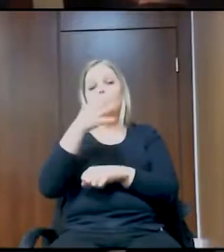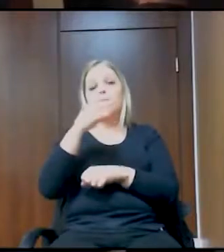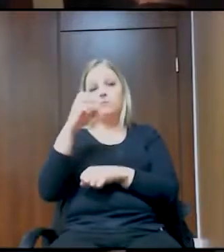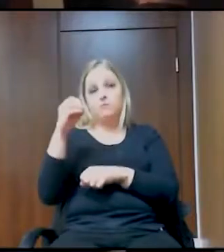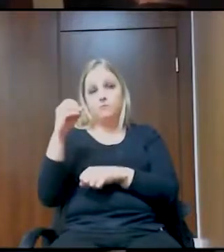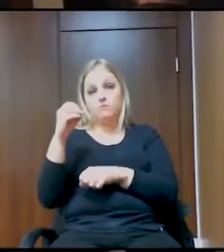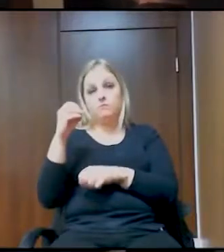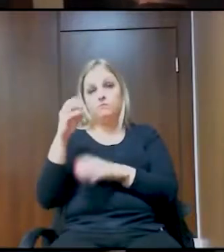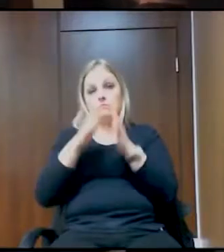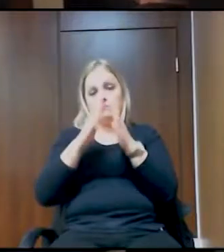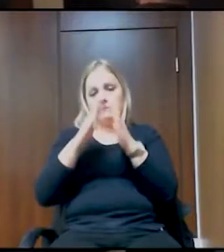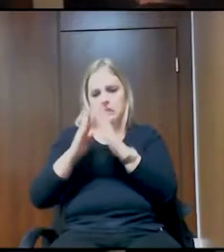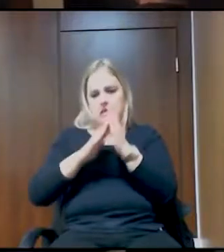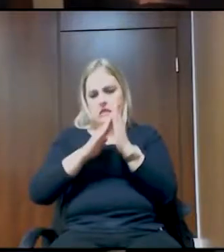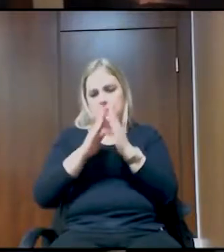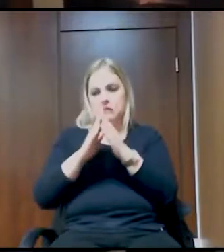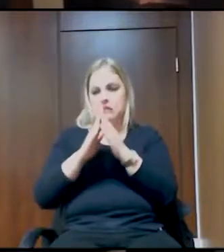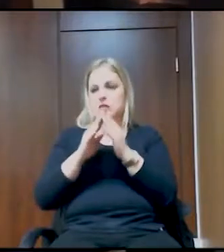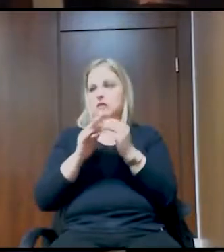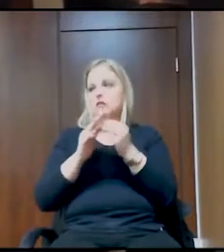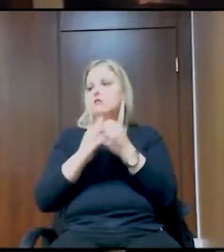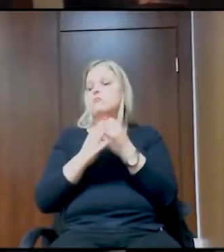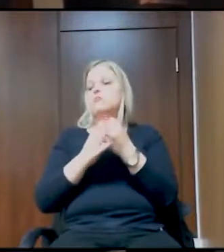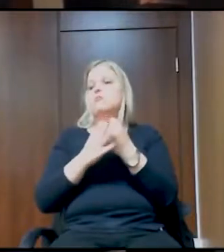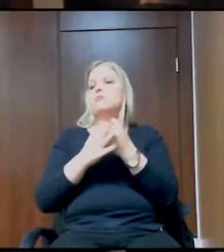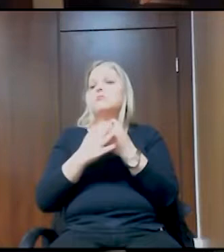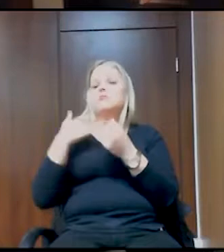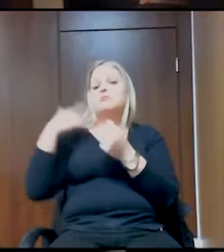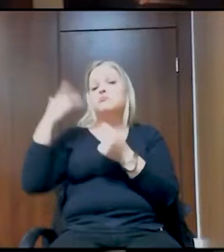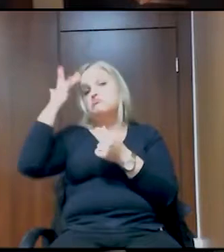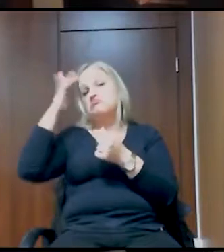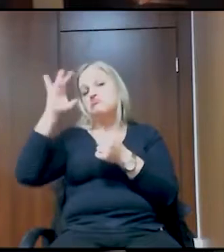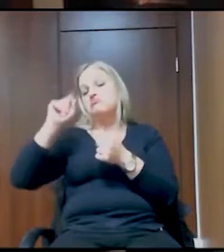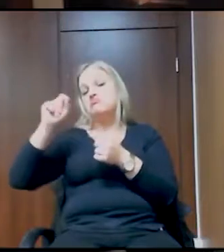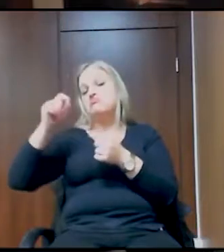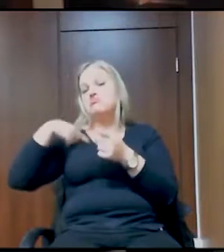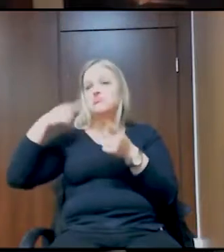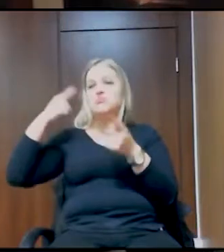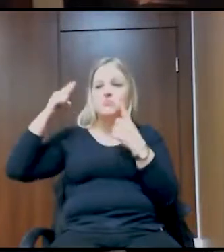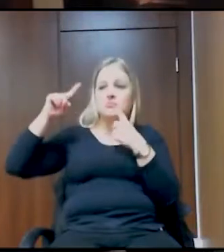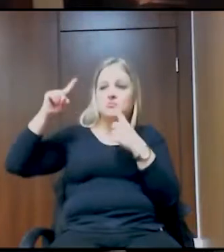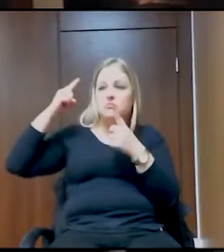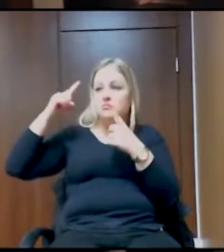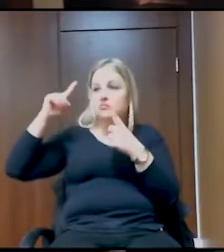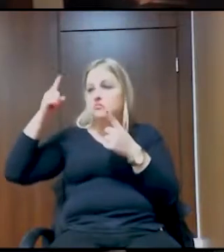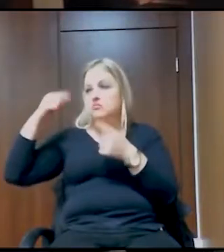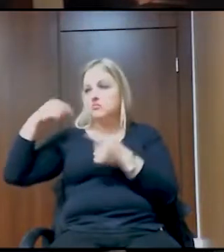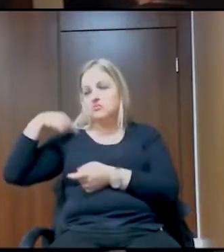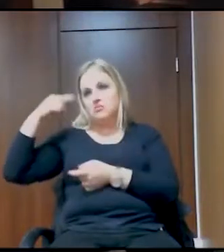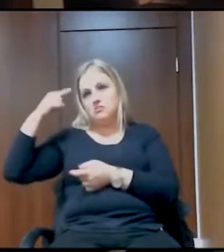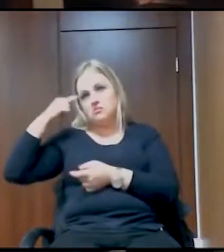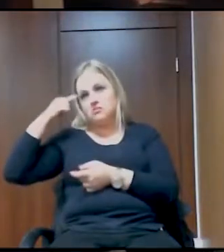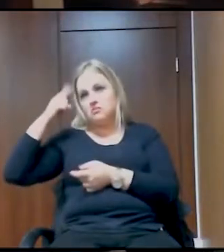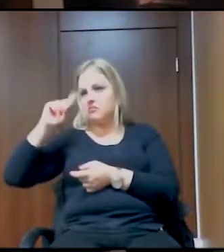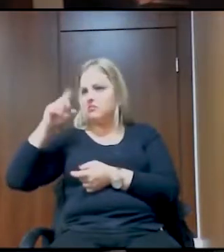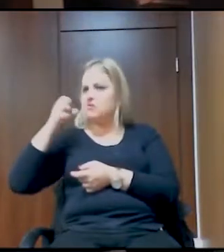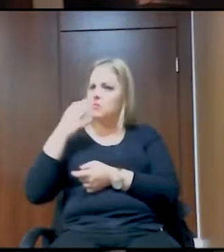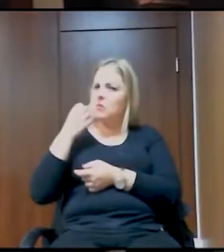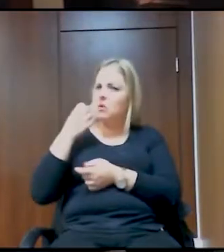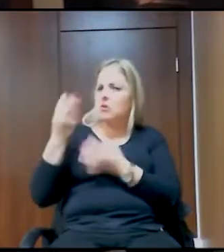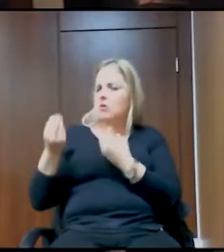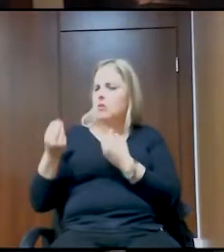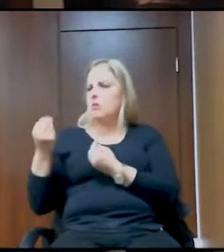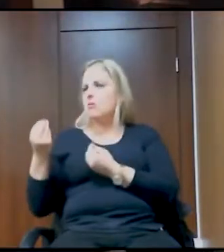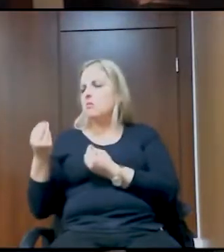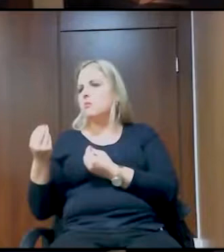E o que aconteceu? Eu não sei, às vezes eu fico em dúvida, será que minha cabeça já não está boa, né?